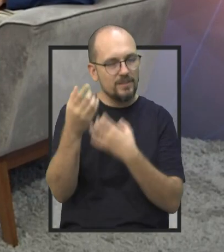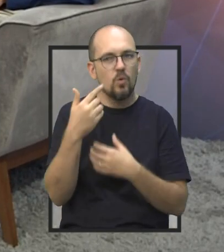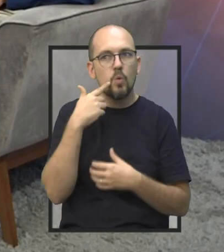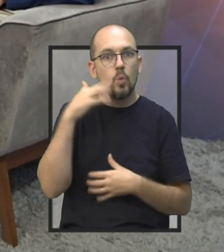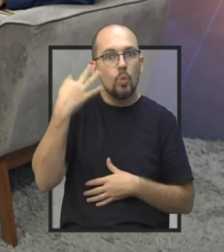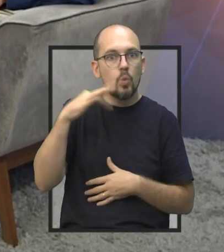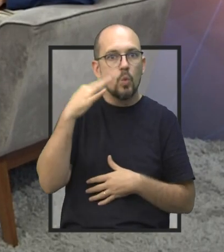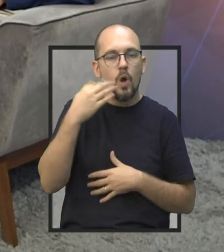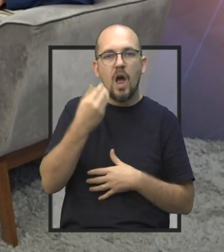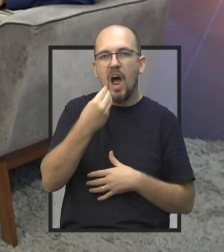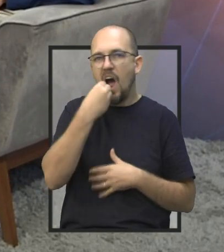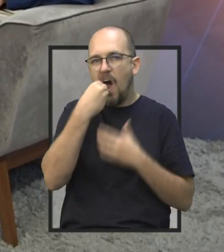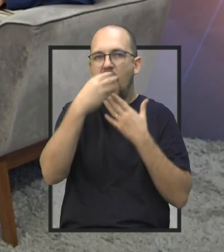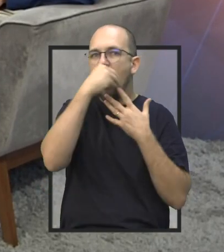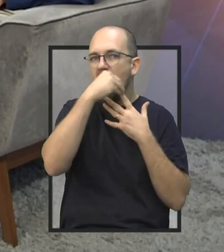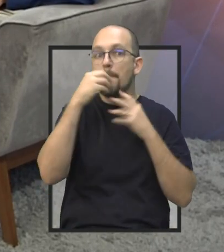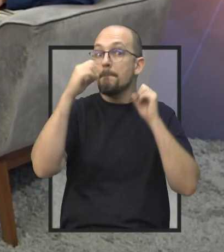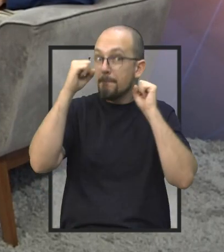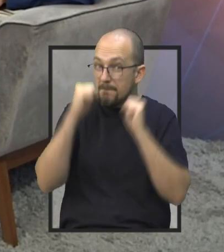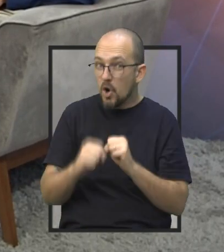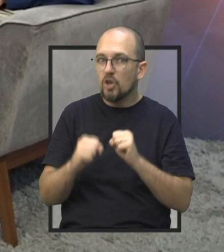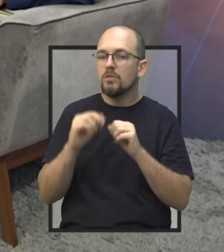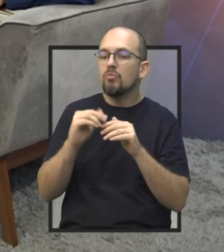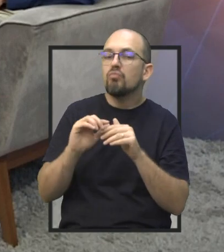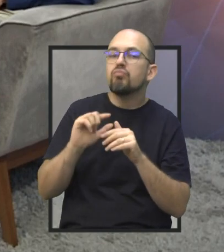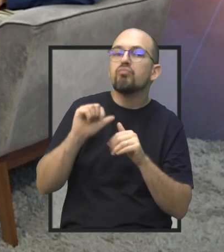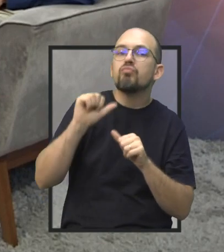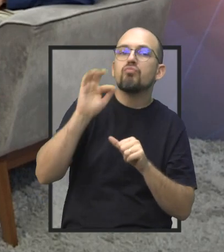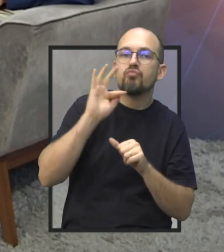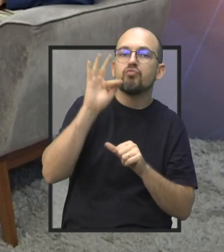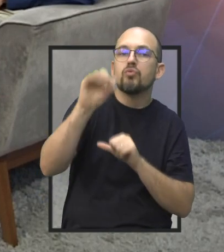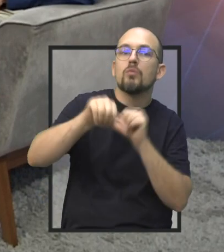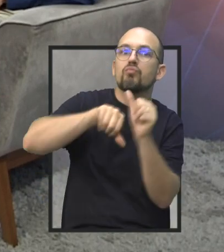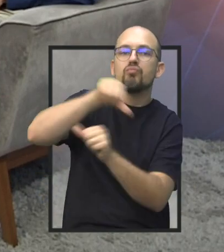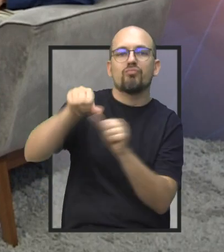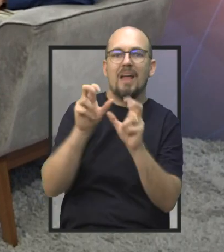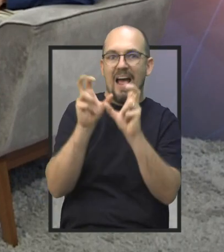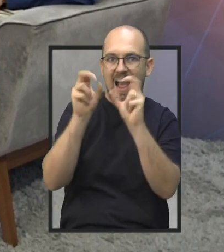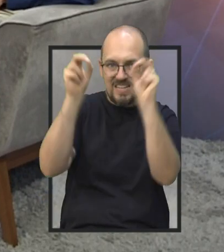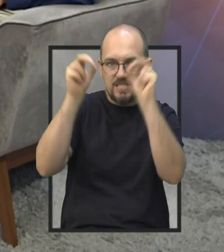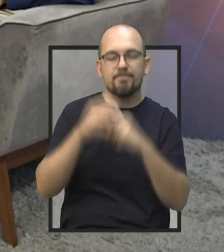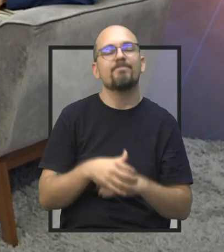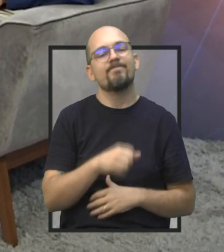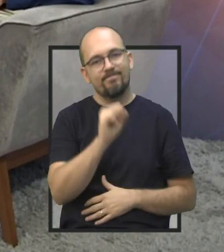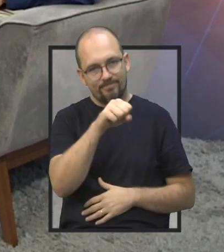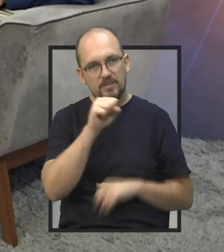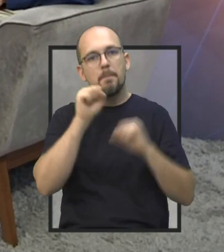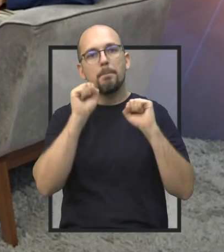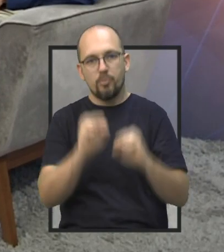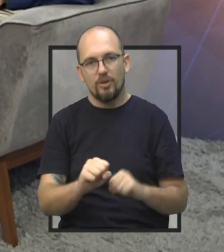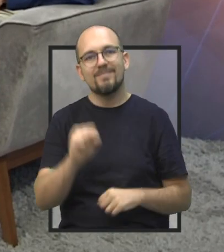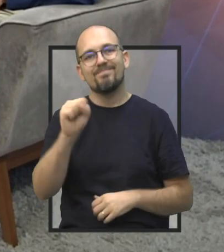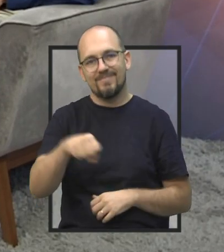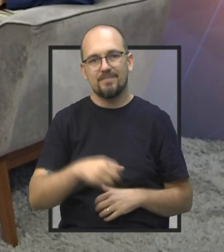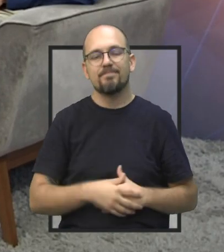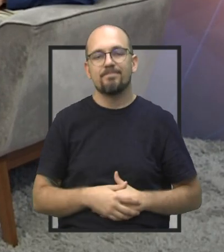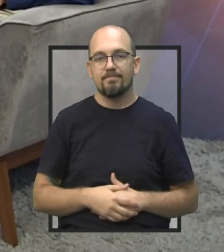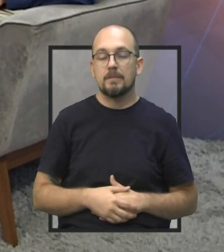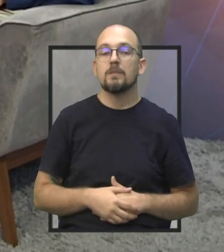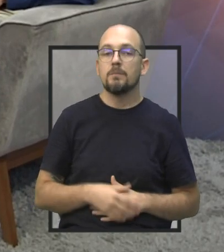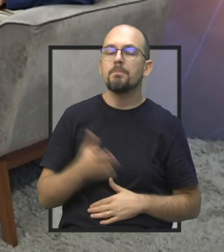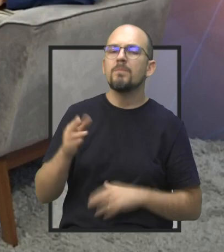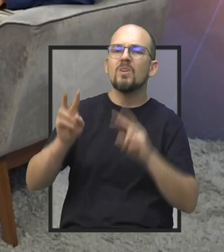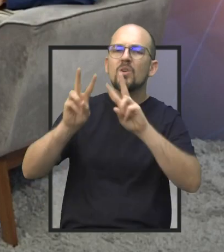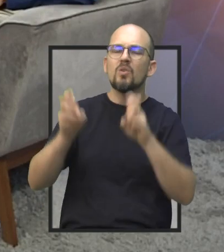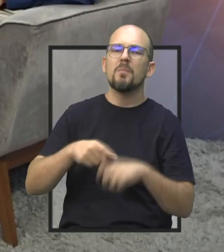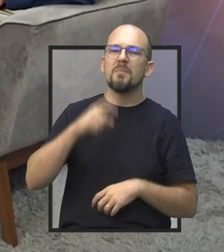então, realmente elas podem causar câncer de boca, doutor? Podem evoluir sim. Doutor, e assim, quanto a mitos e